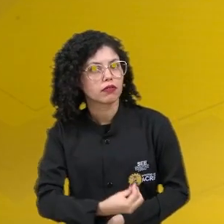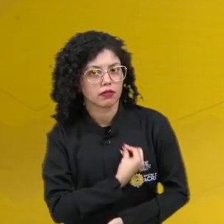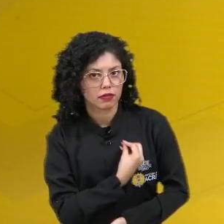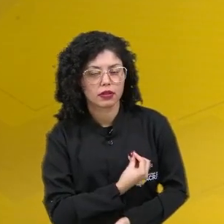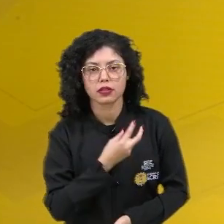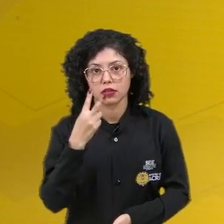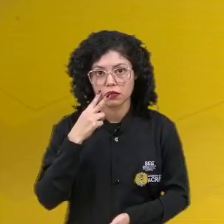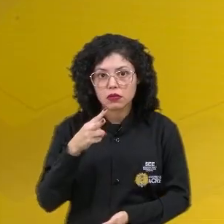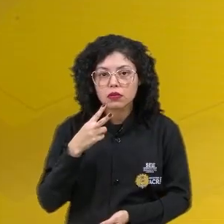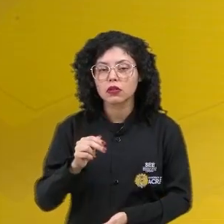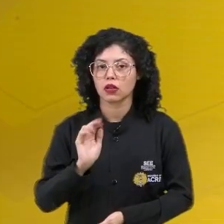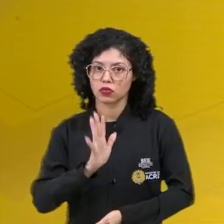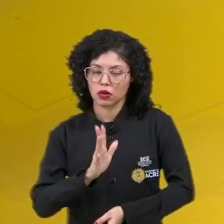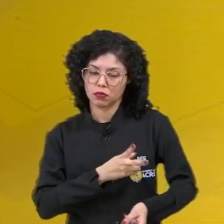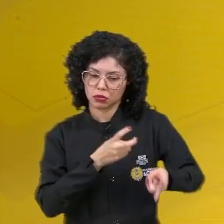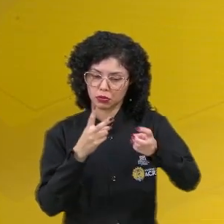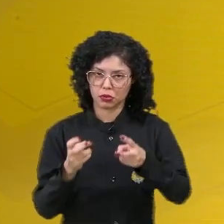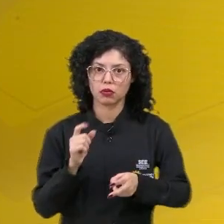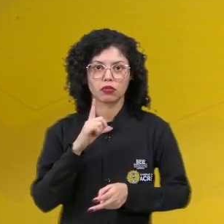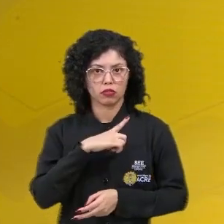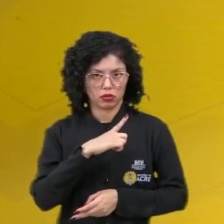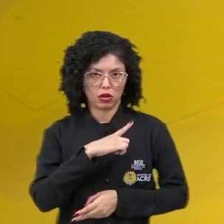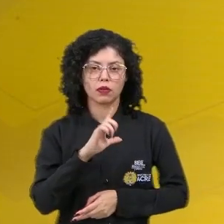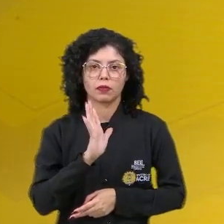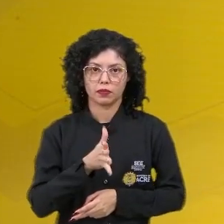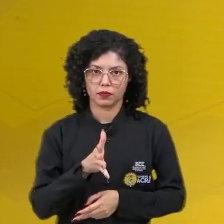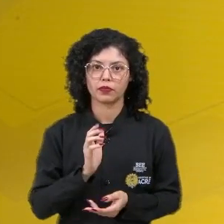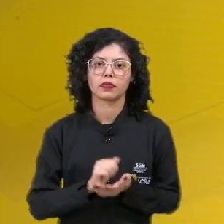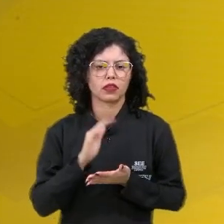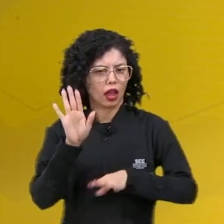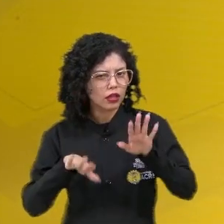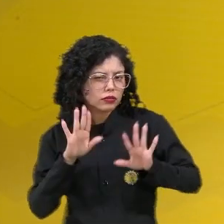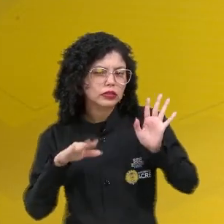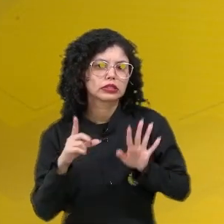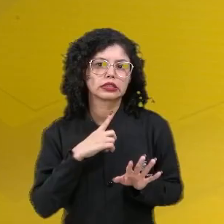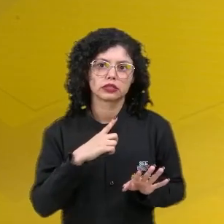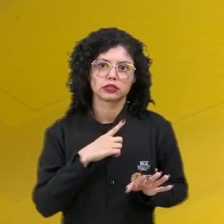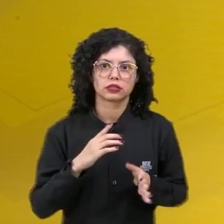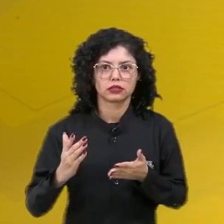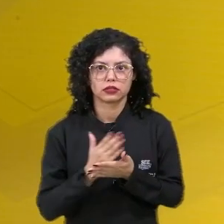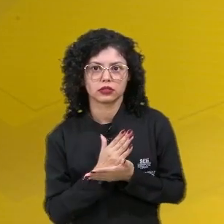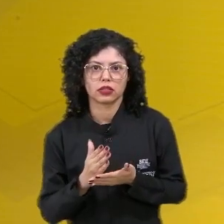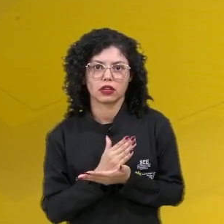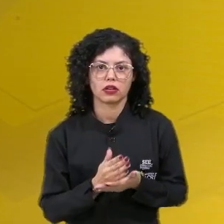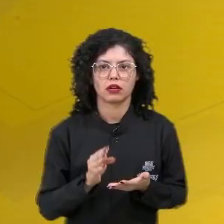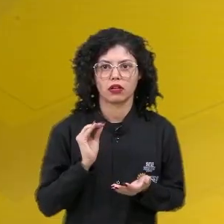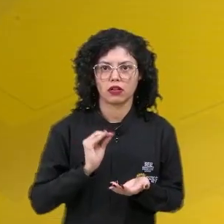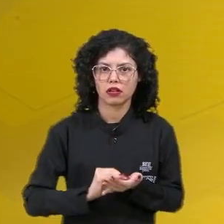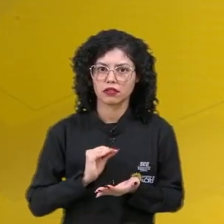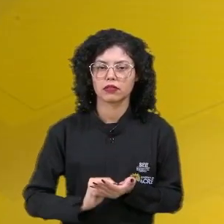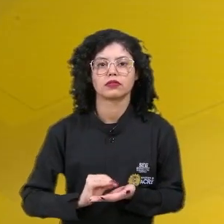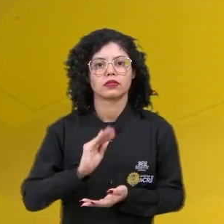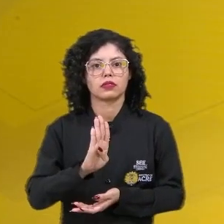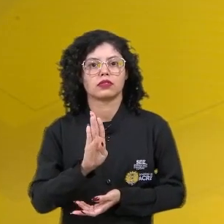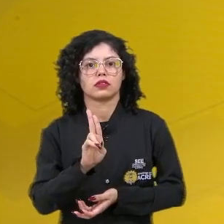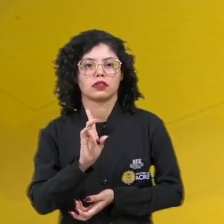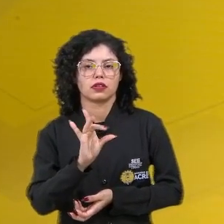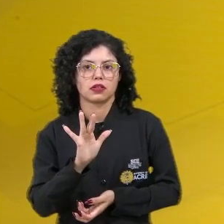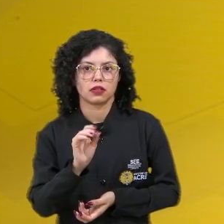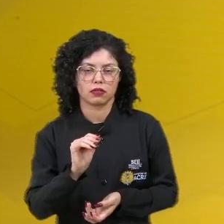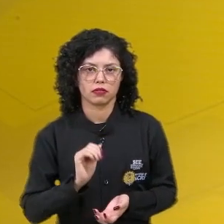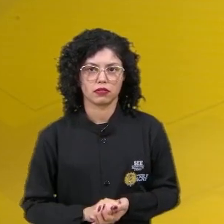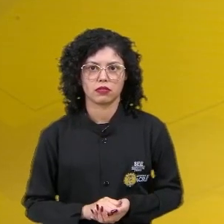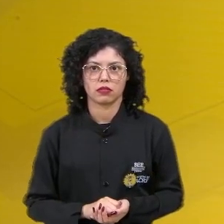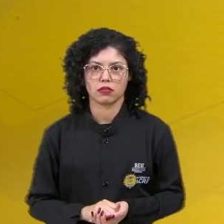vivência, já tenha percebido isso, né? Que as rodovias, de vez em quando, têm ali algum desfalque que precisa ser